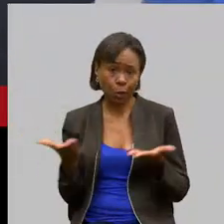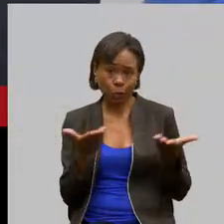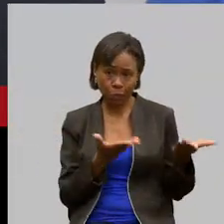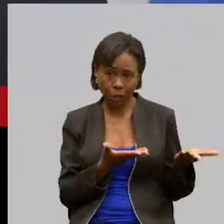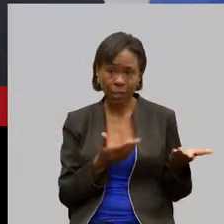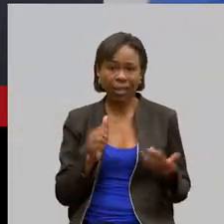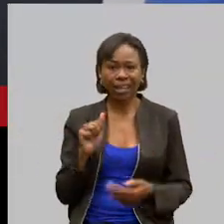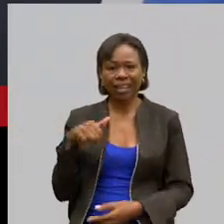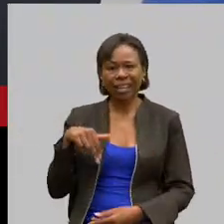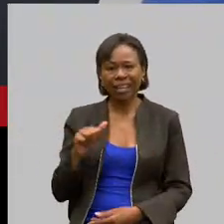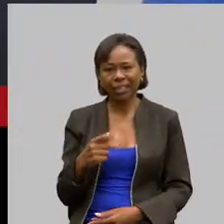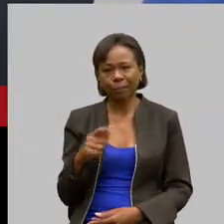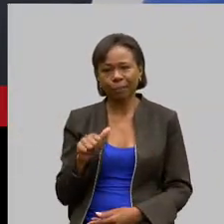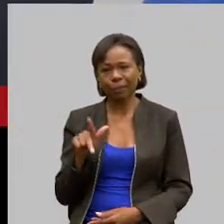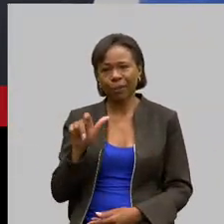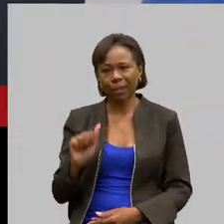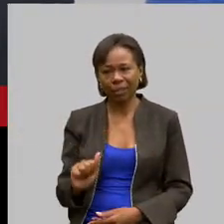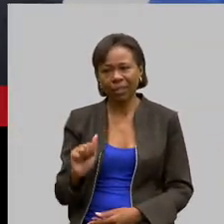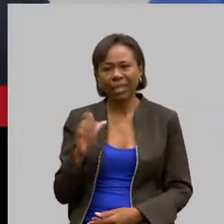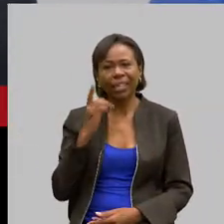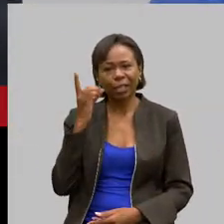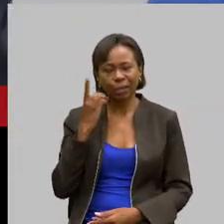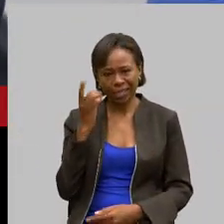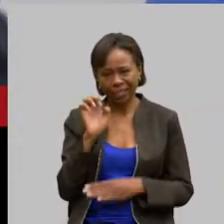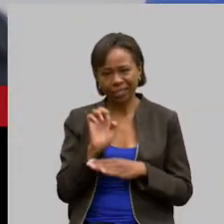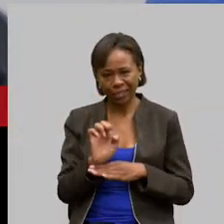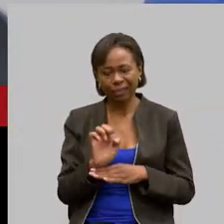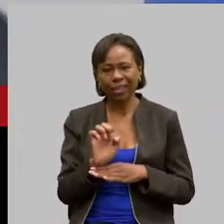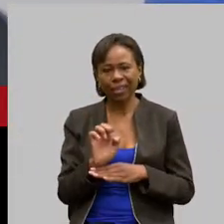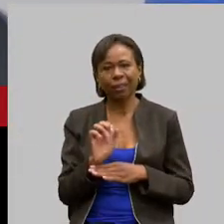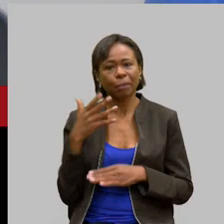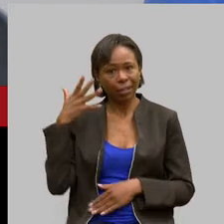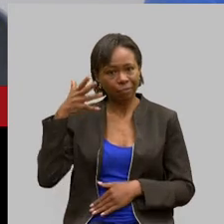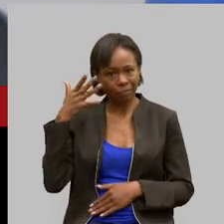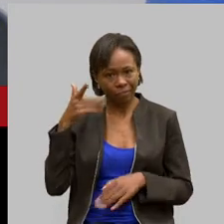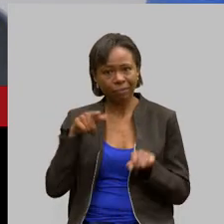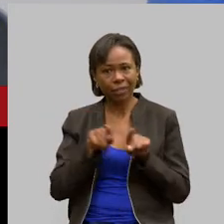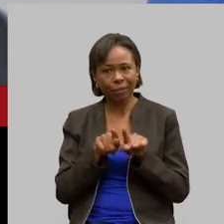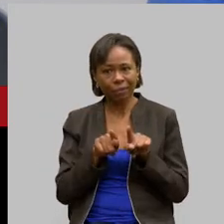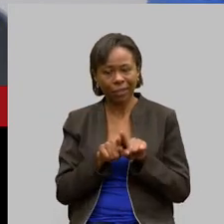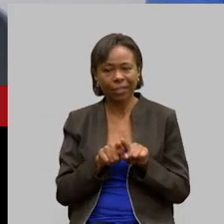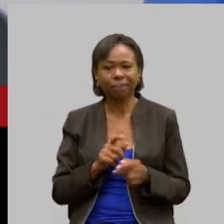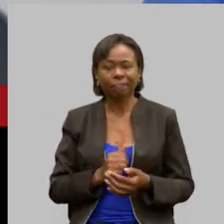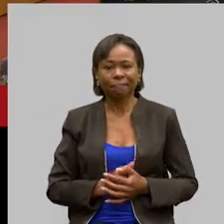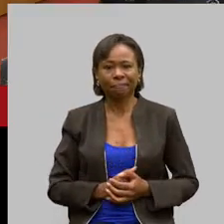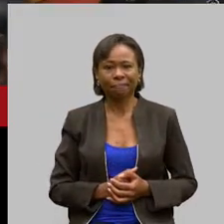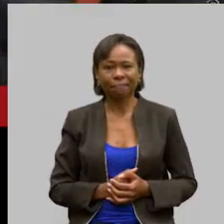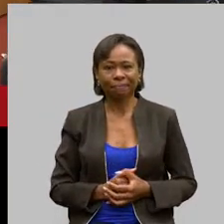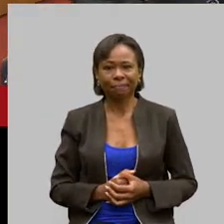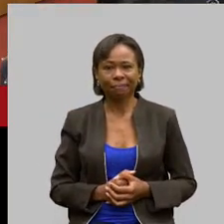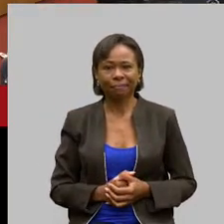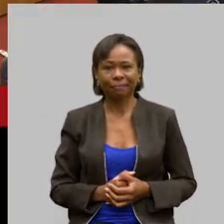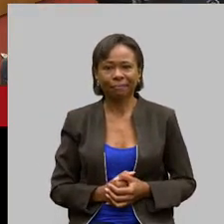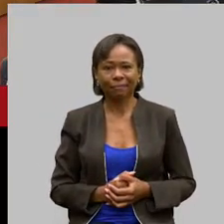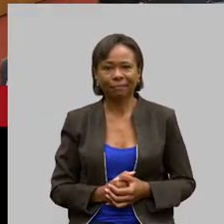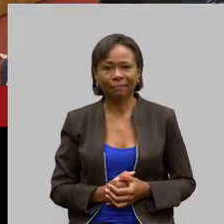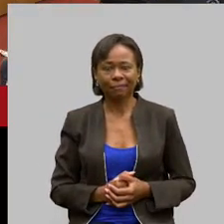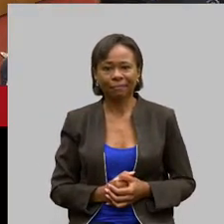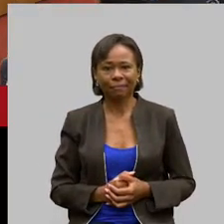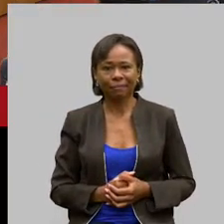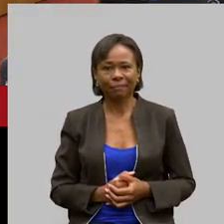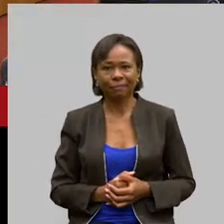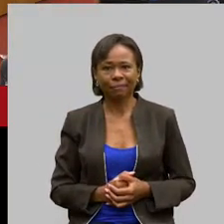Ana Paula Nossa deputada estadual para fazer também aqui sua exposição e vamos dando sequência obrigado gente Presidente